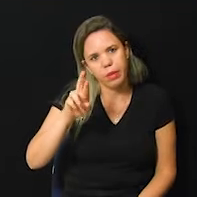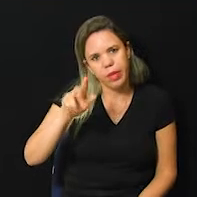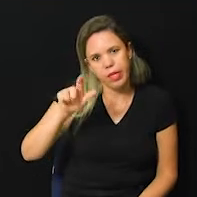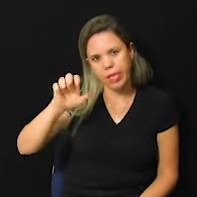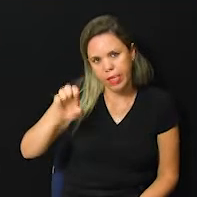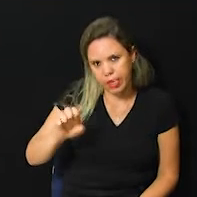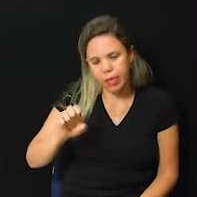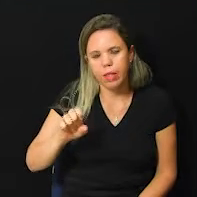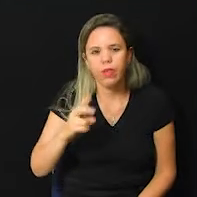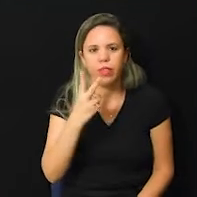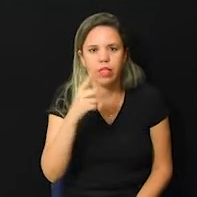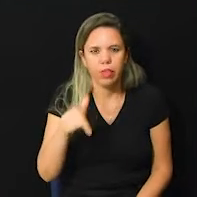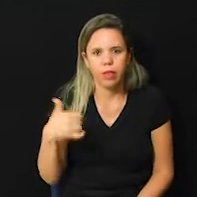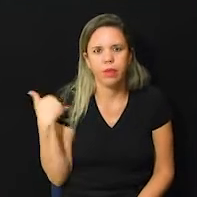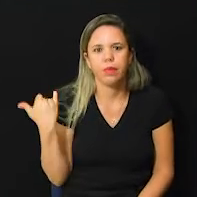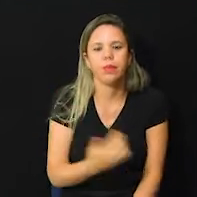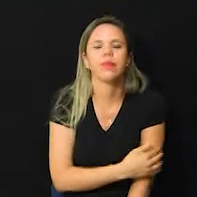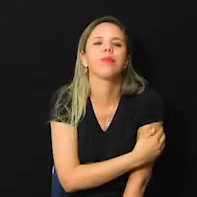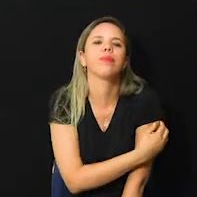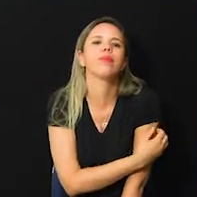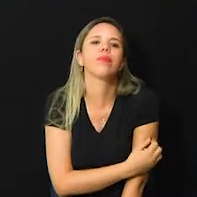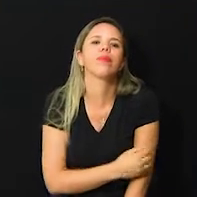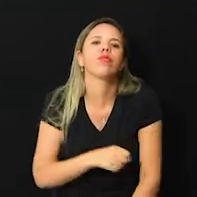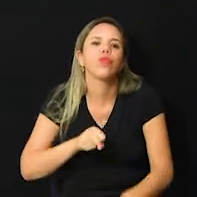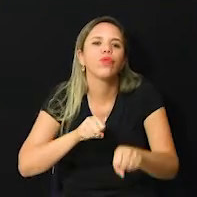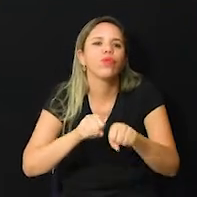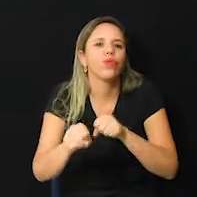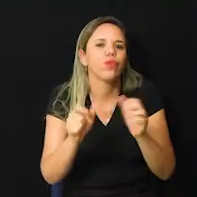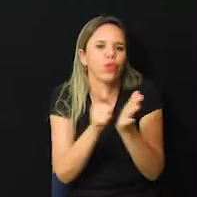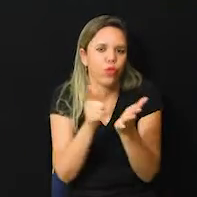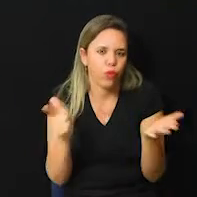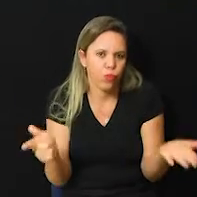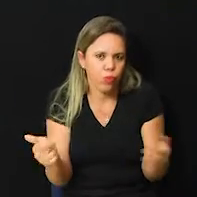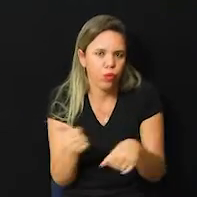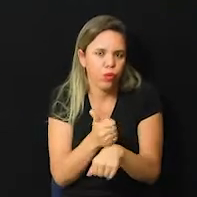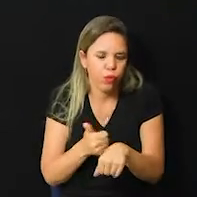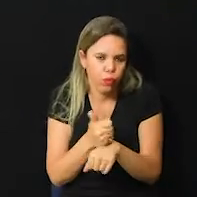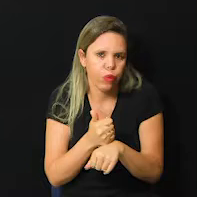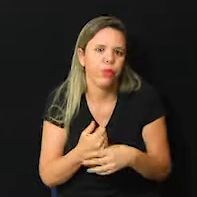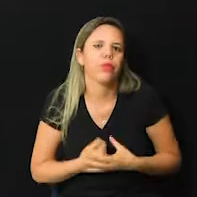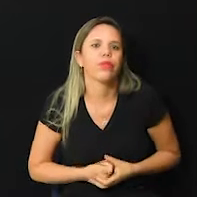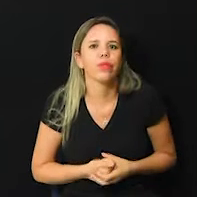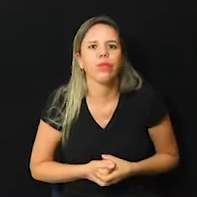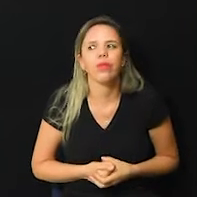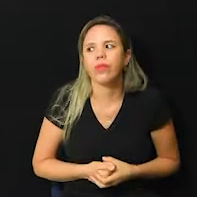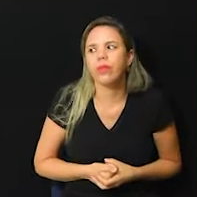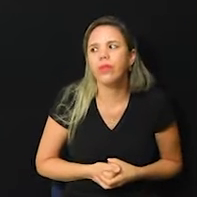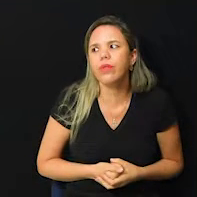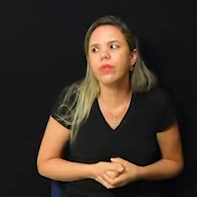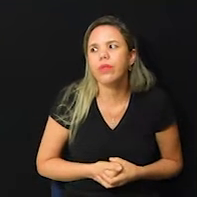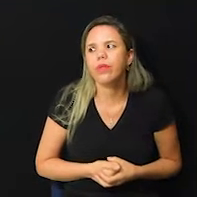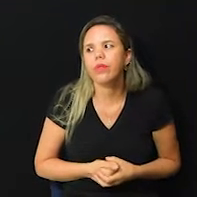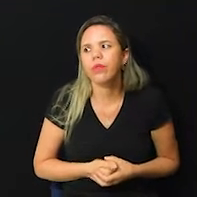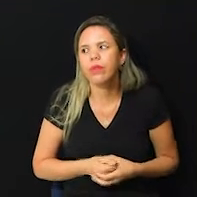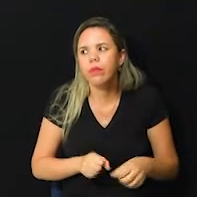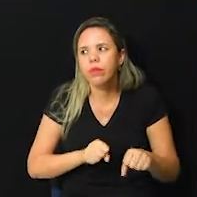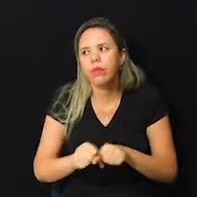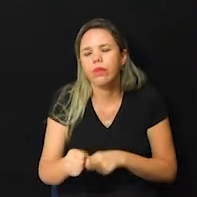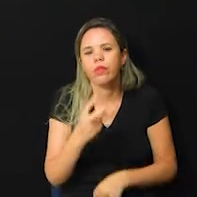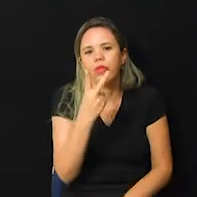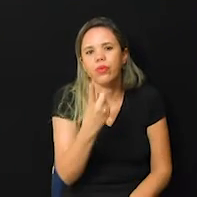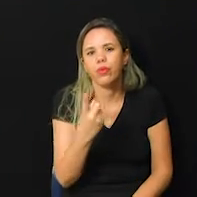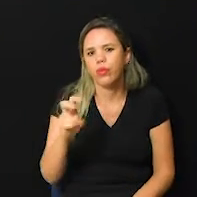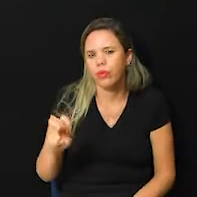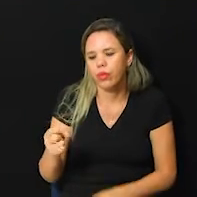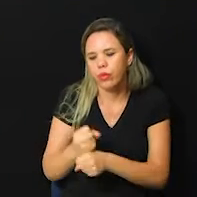para tenho 27 anos eu sou formado em jornalismo é inclusive me formei em